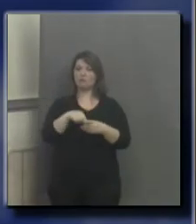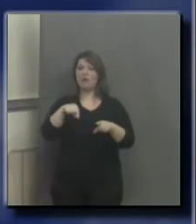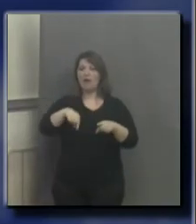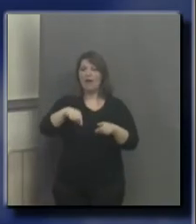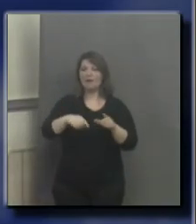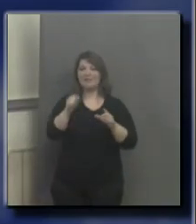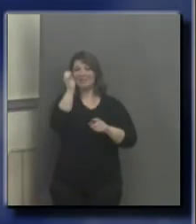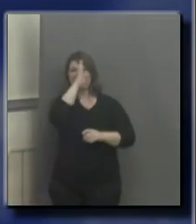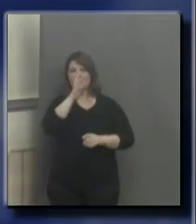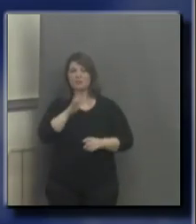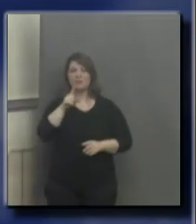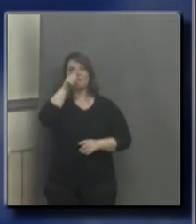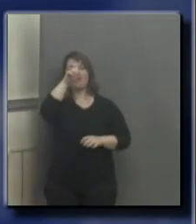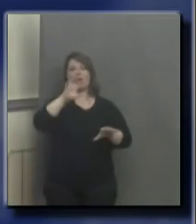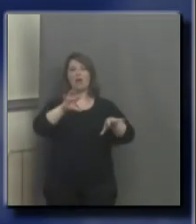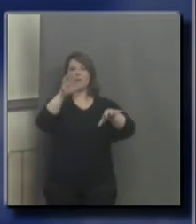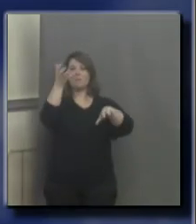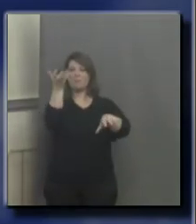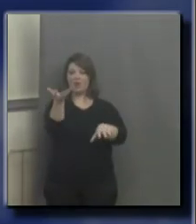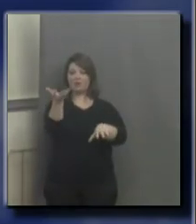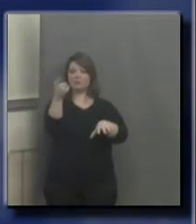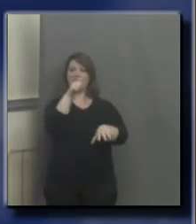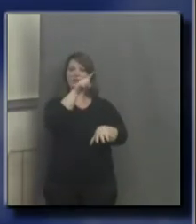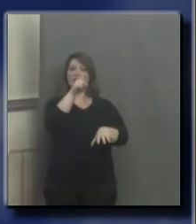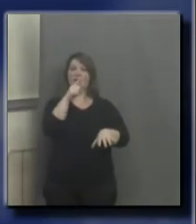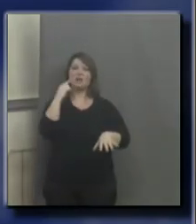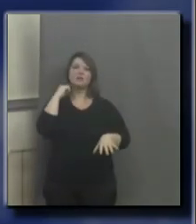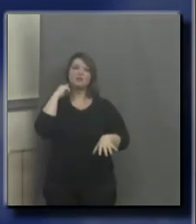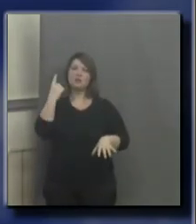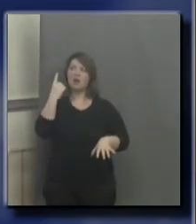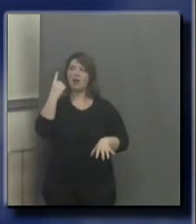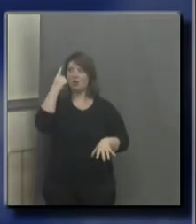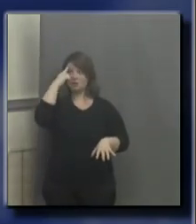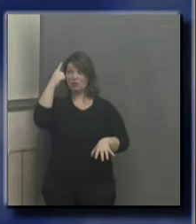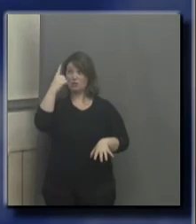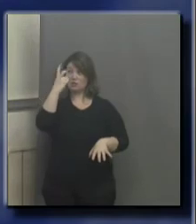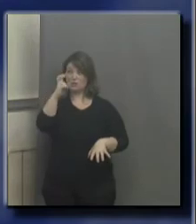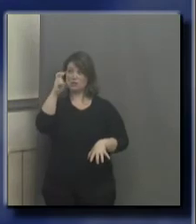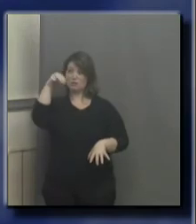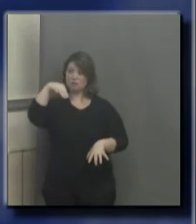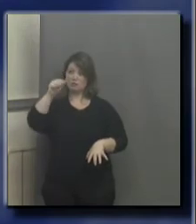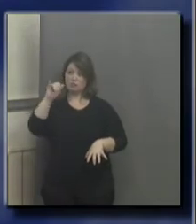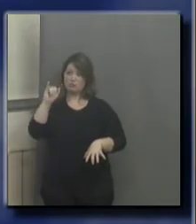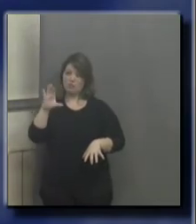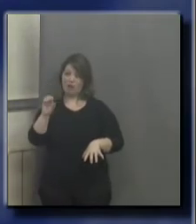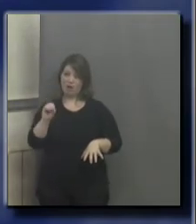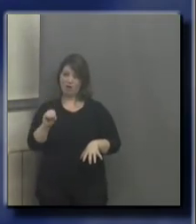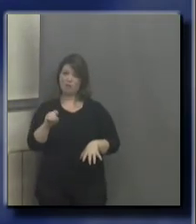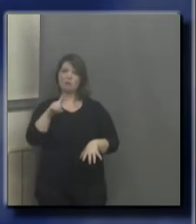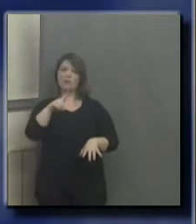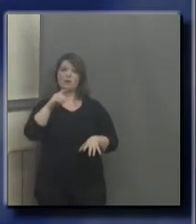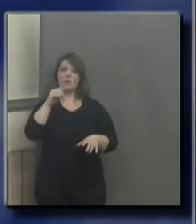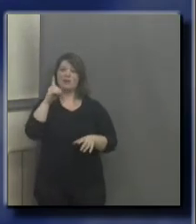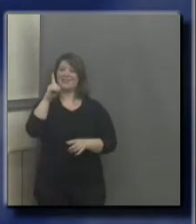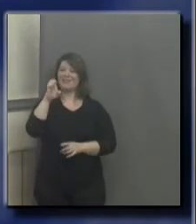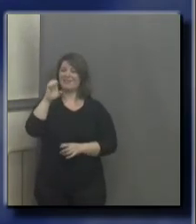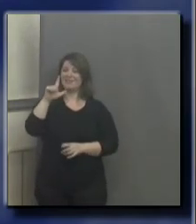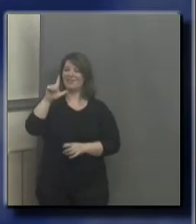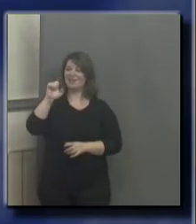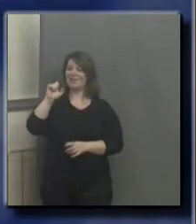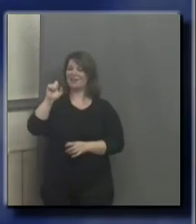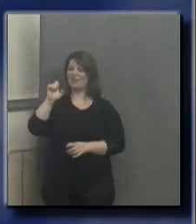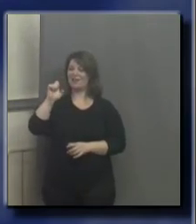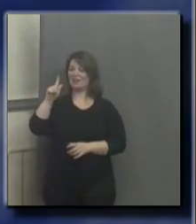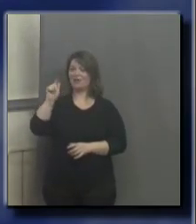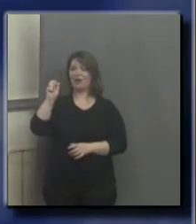de maio, só com a participação dos delegados eleitos, né? Aí ele não é mais um